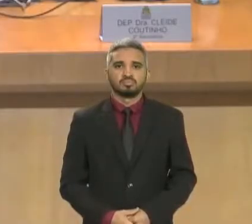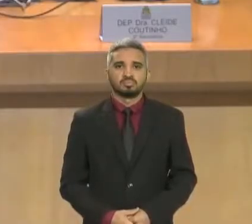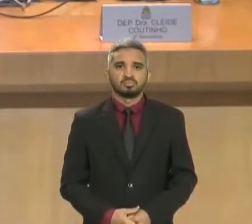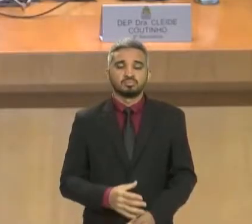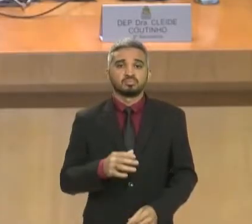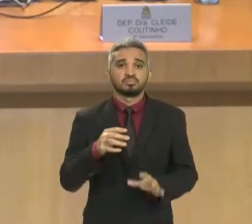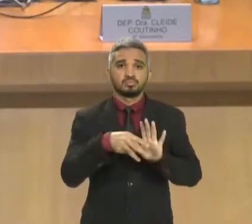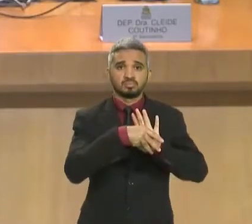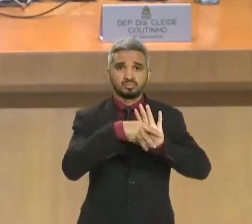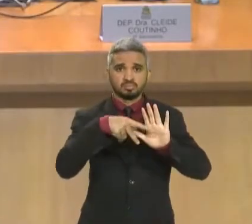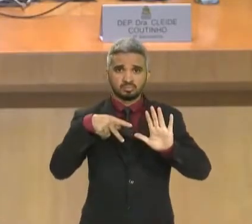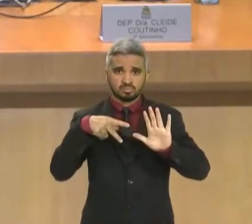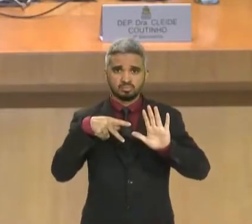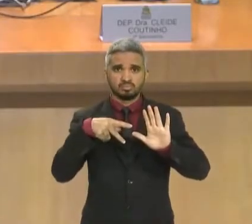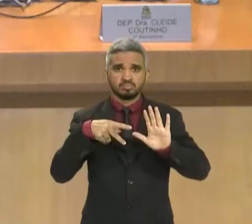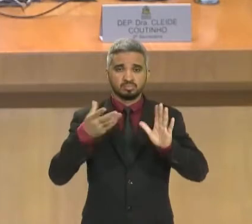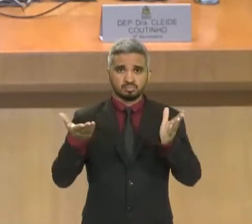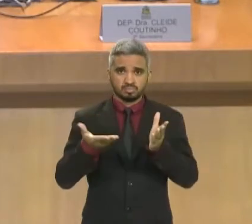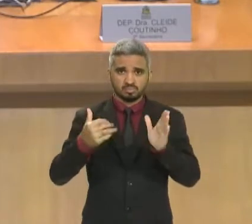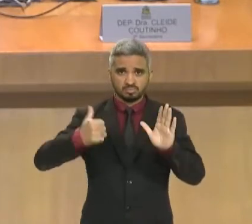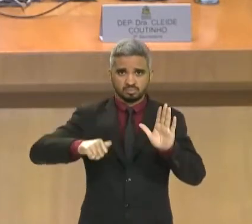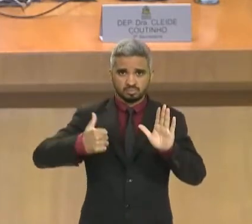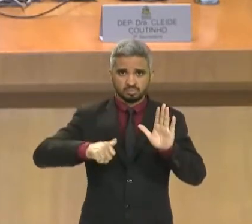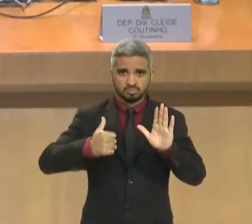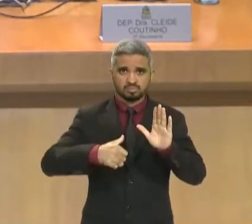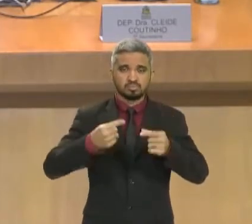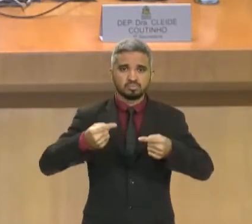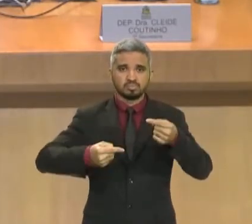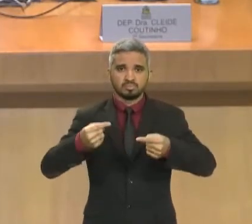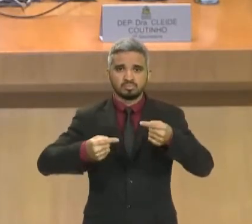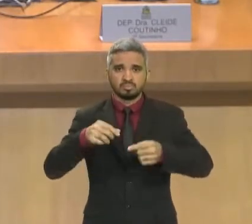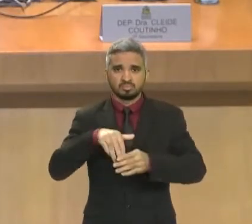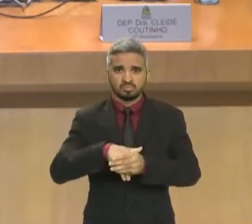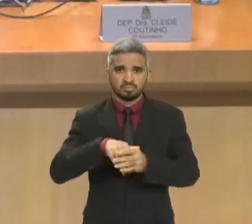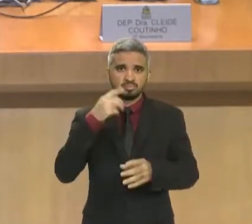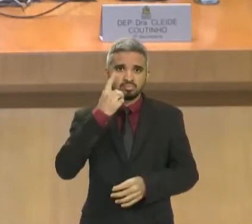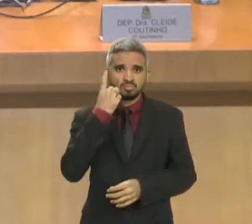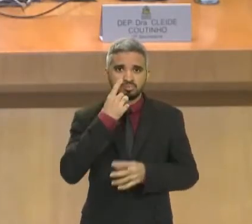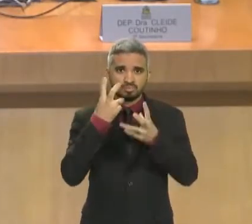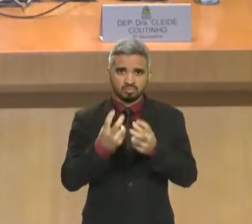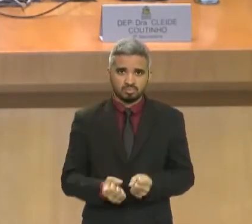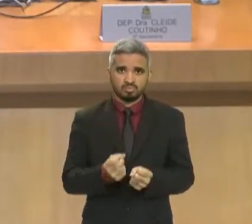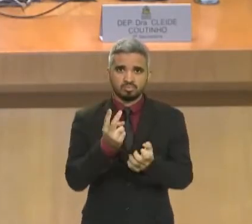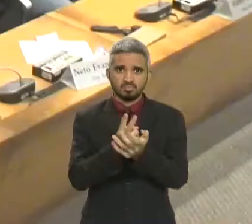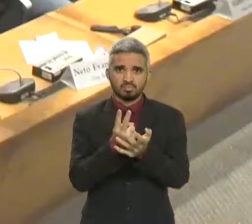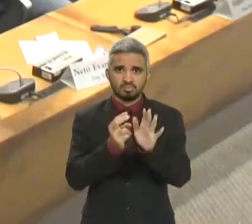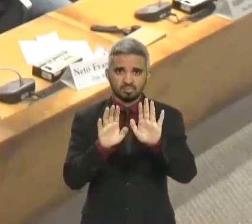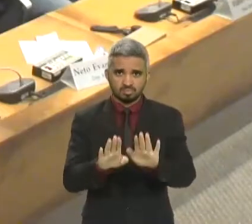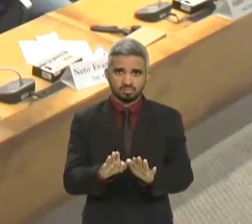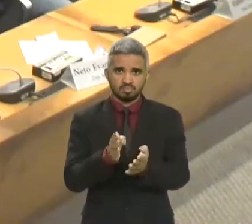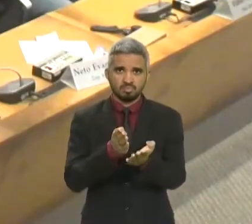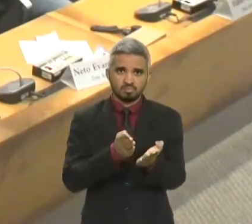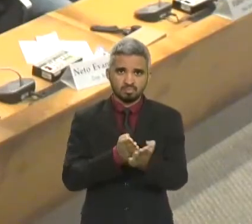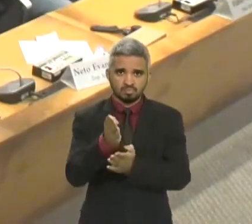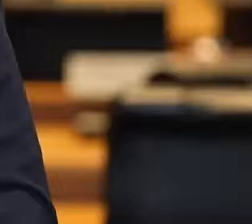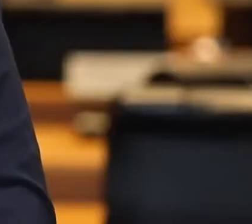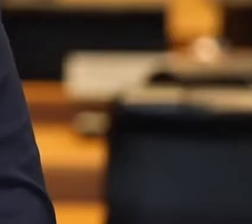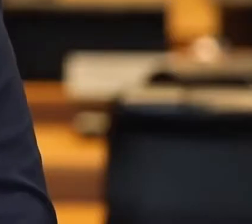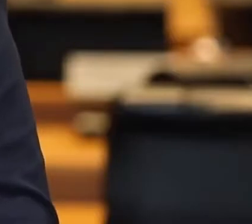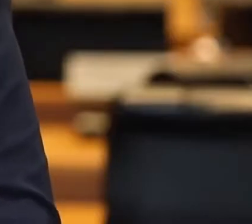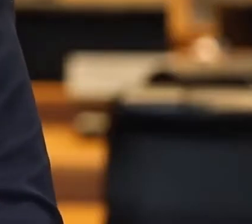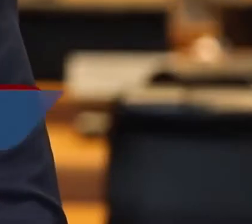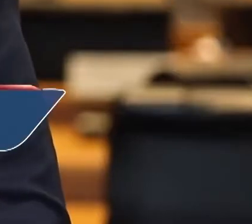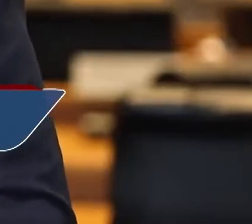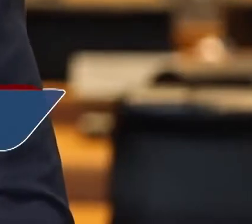medida provisória, vamos apreciá-la agora. Em discussão, em votação, deputados que aprovam permaneçam como estão. Aprovada a medida provisória.